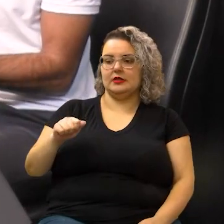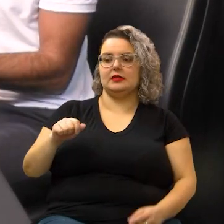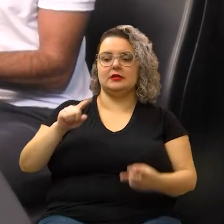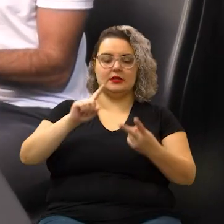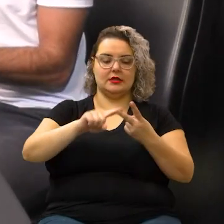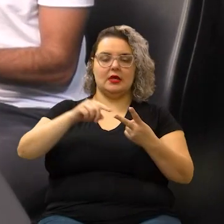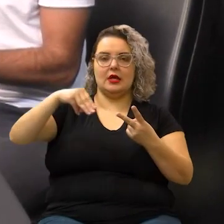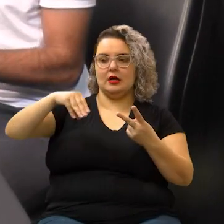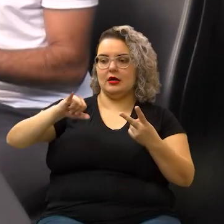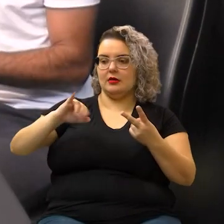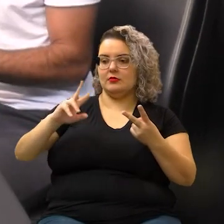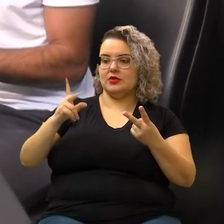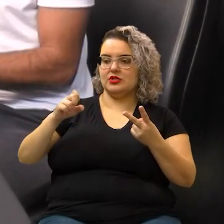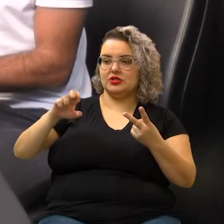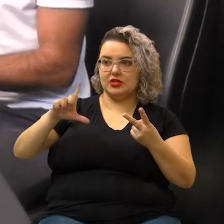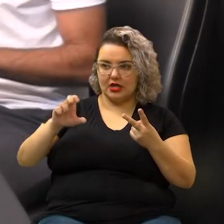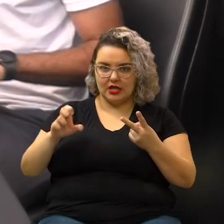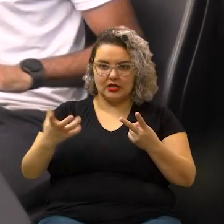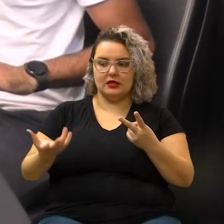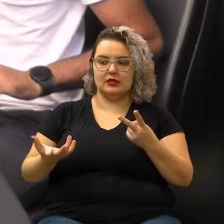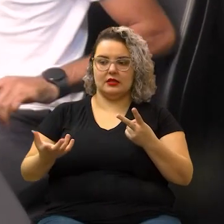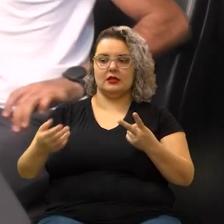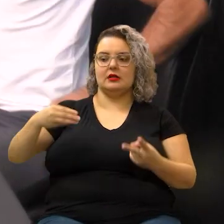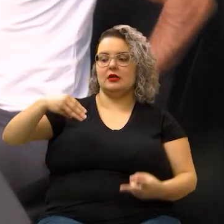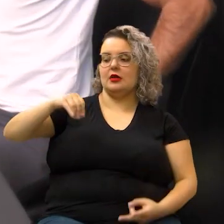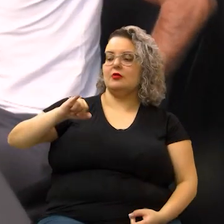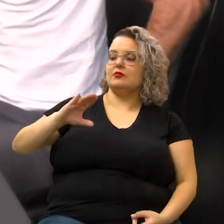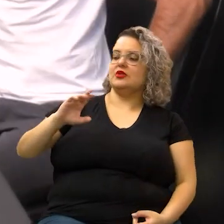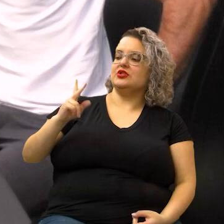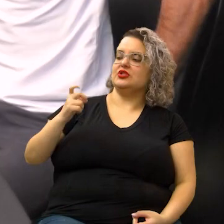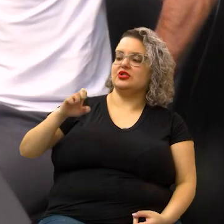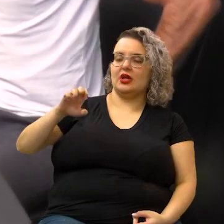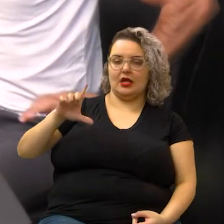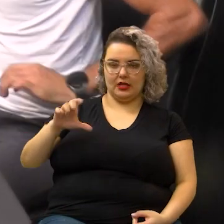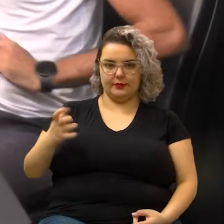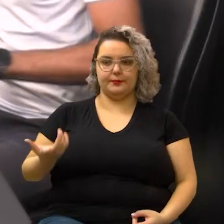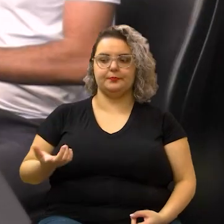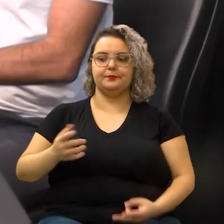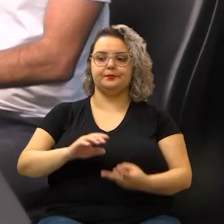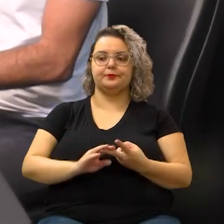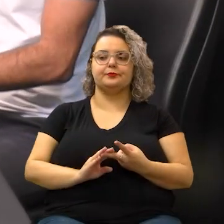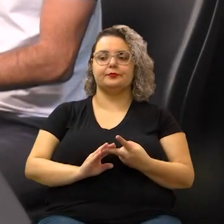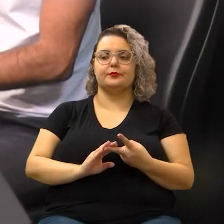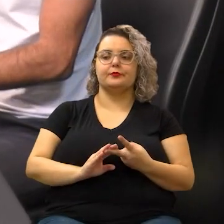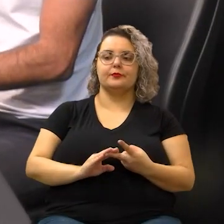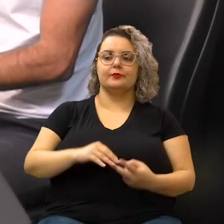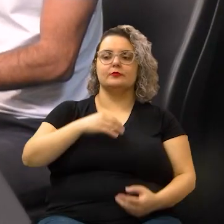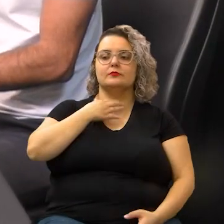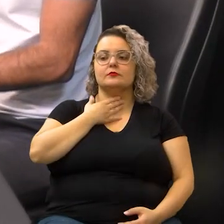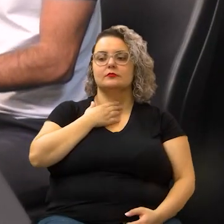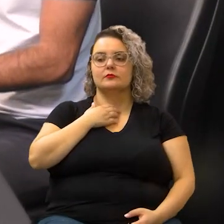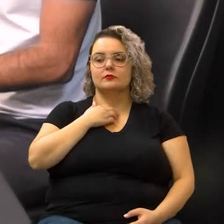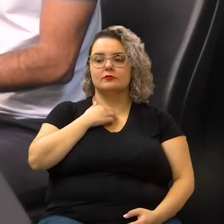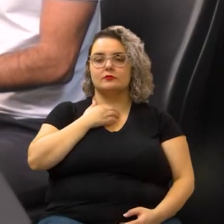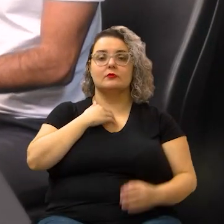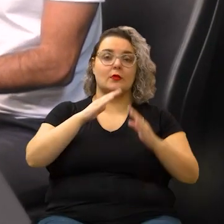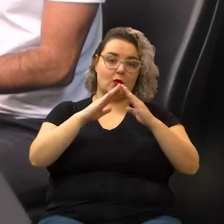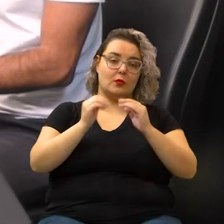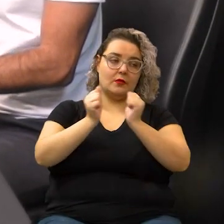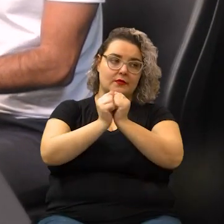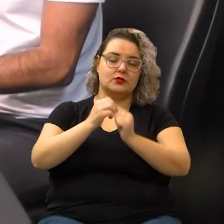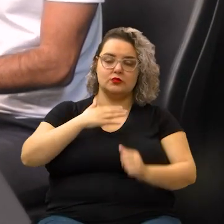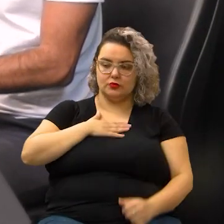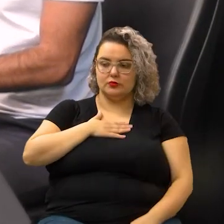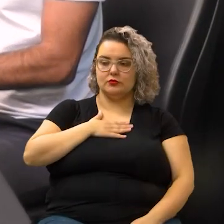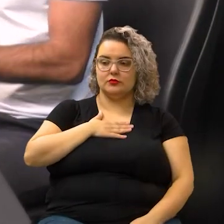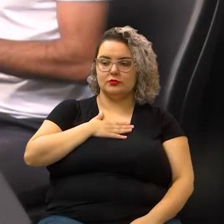do meio, né, que é a Michele, Sheila Michele, mas a gente em casa chama ela de Michele. Tá. A Michele que morava